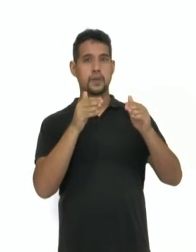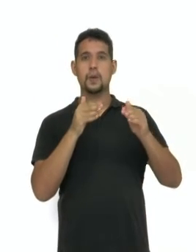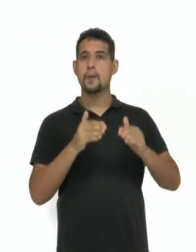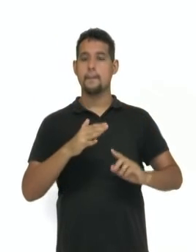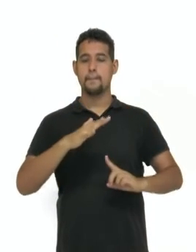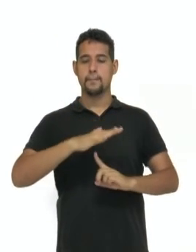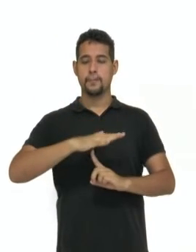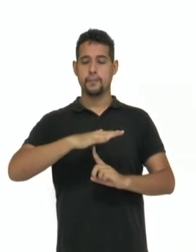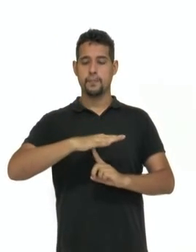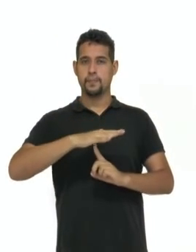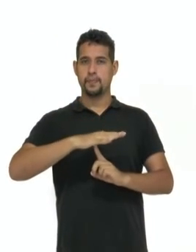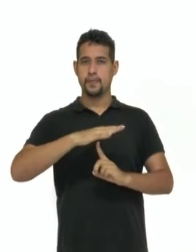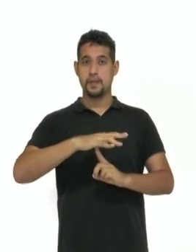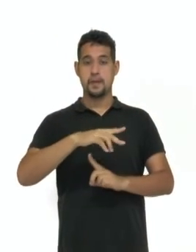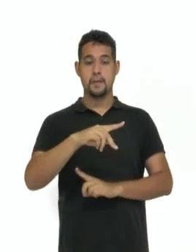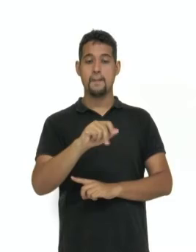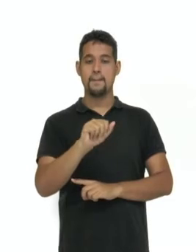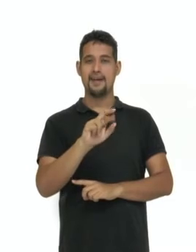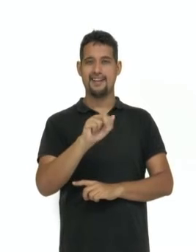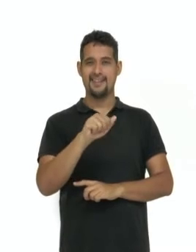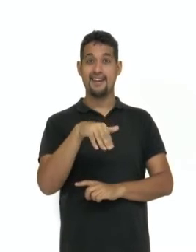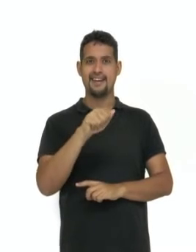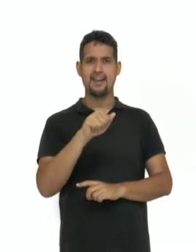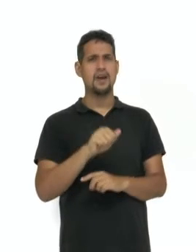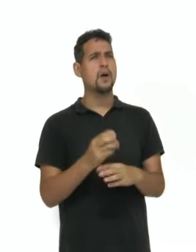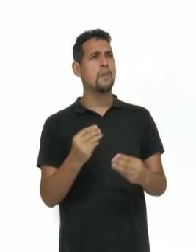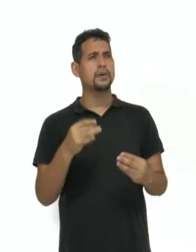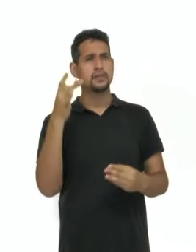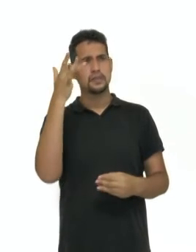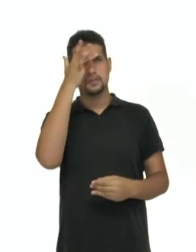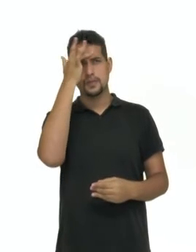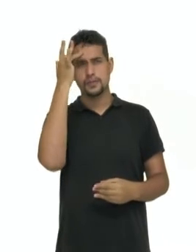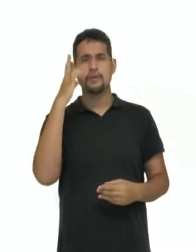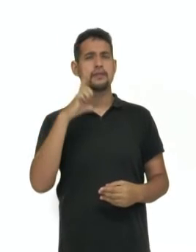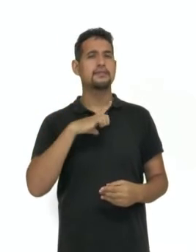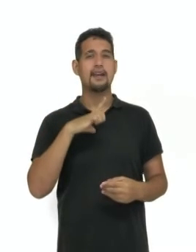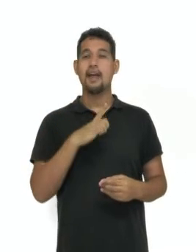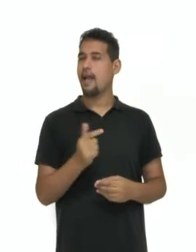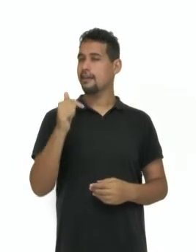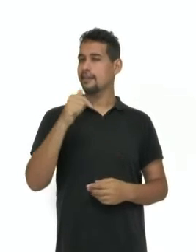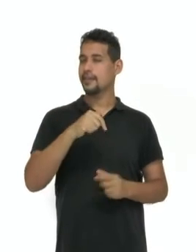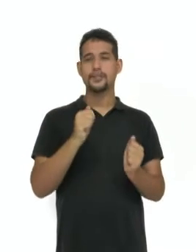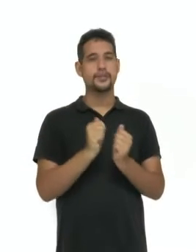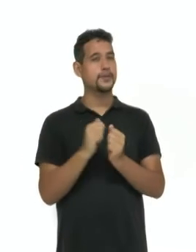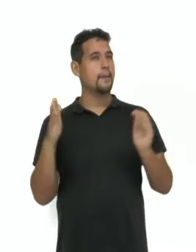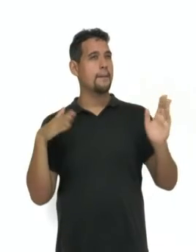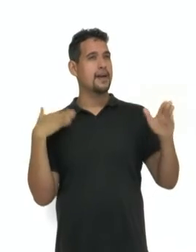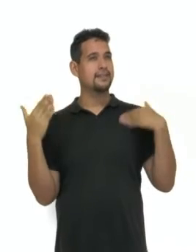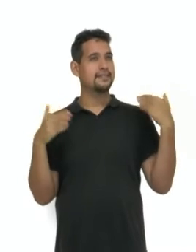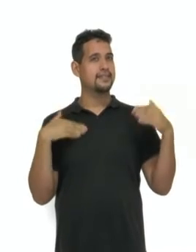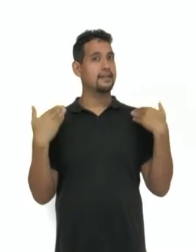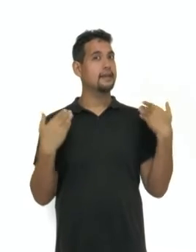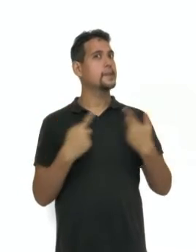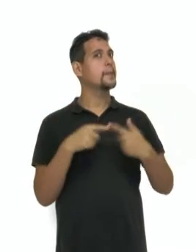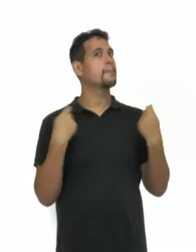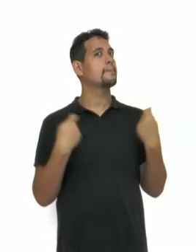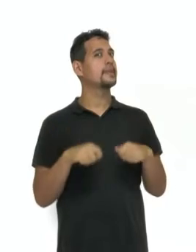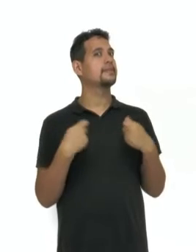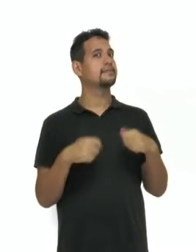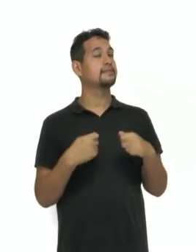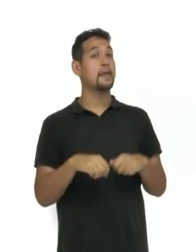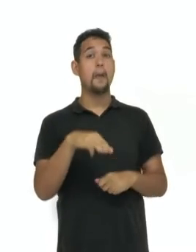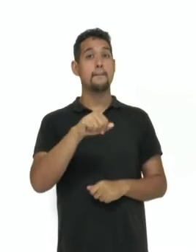Paraná. Mucha gente hispanohablante estará aquí y necesitaremos mapas